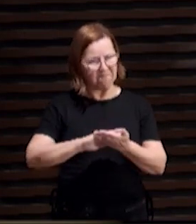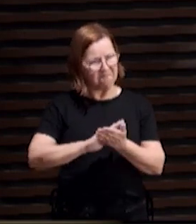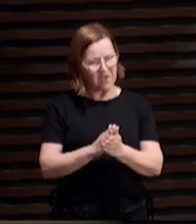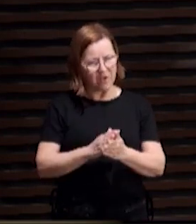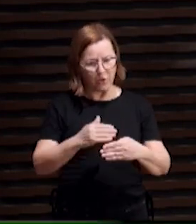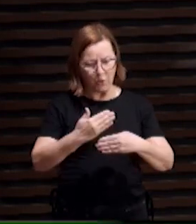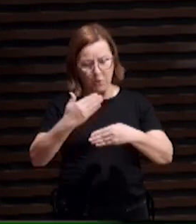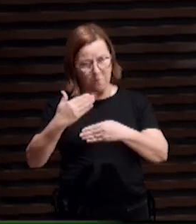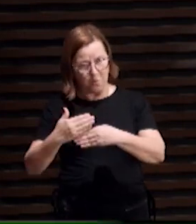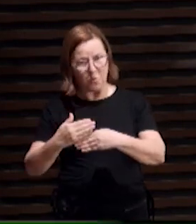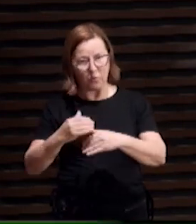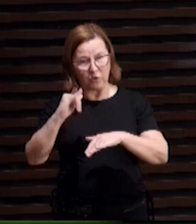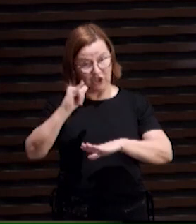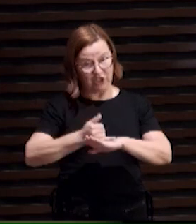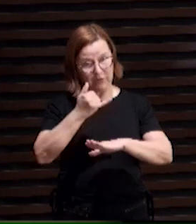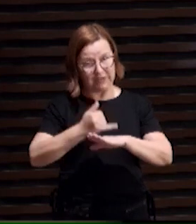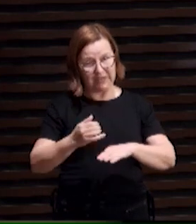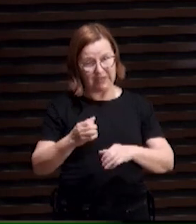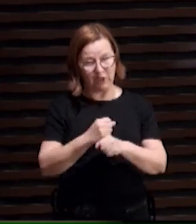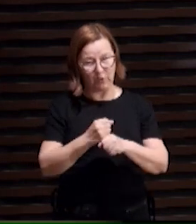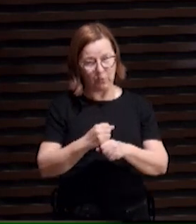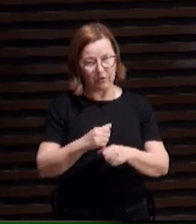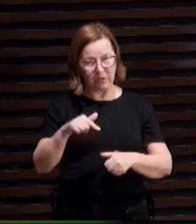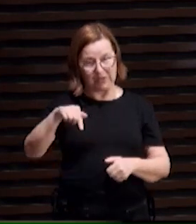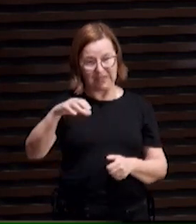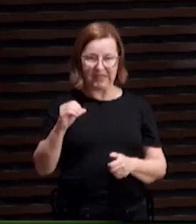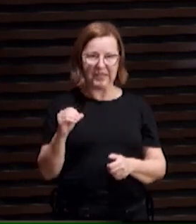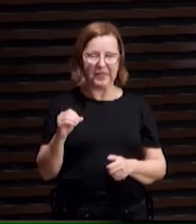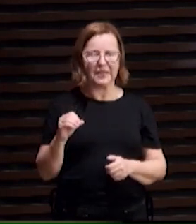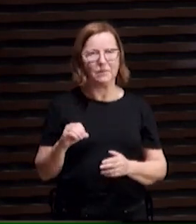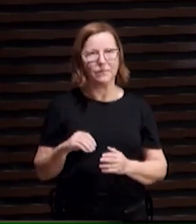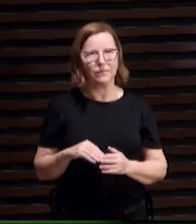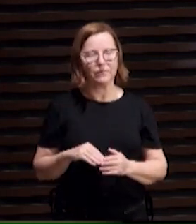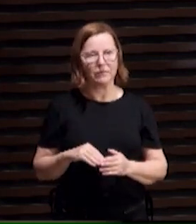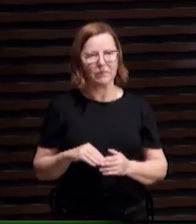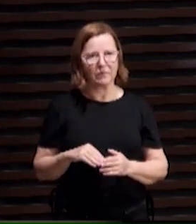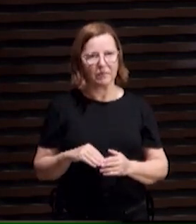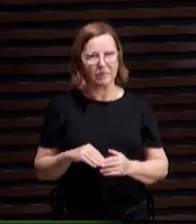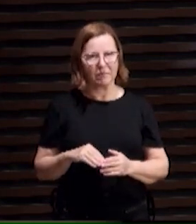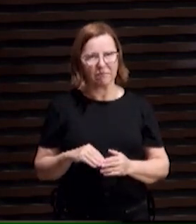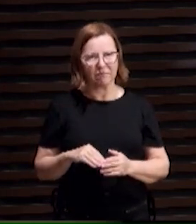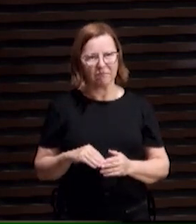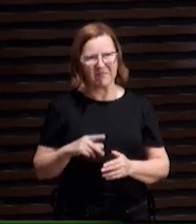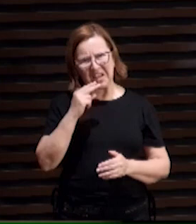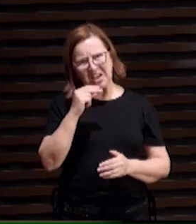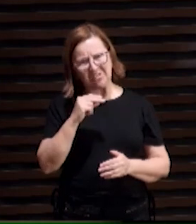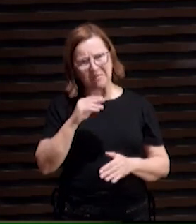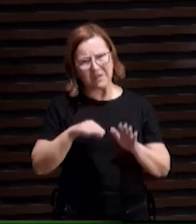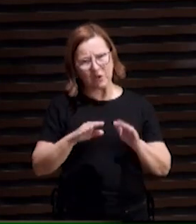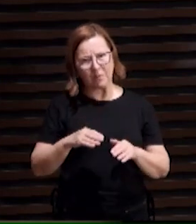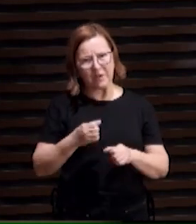ano 70. Eles admitem que esteja mais ali para o ano 66, por